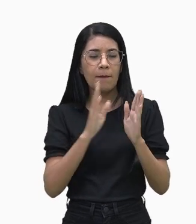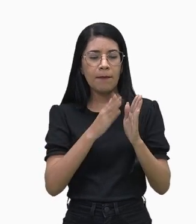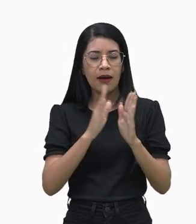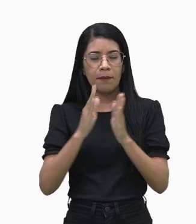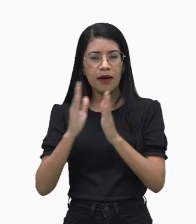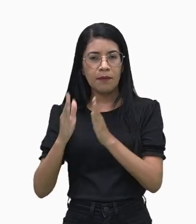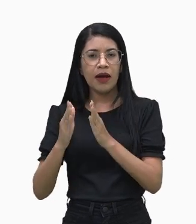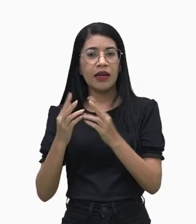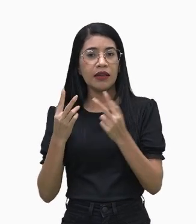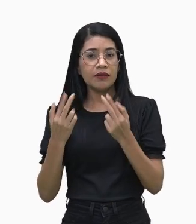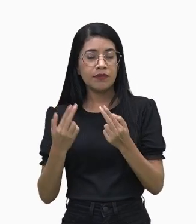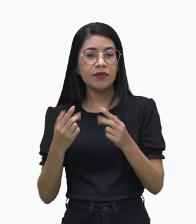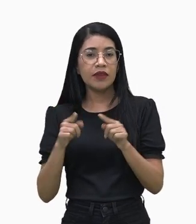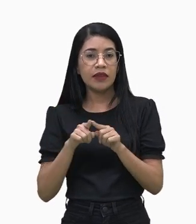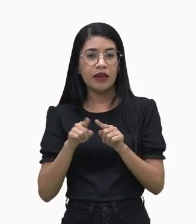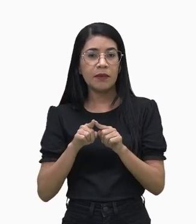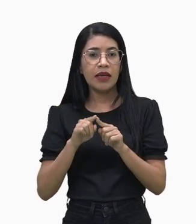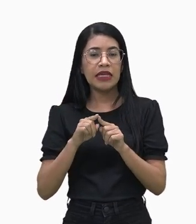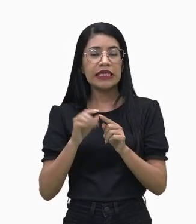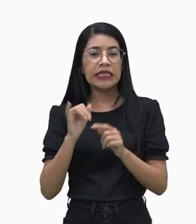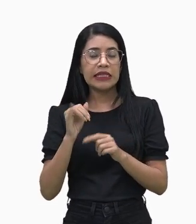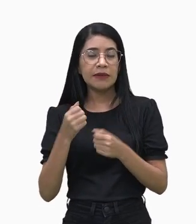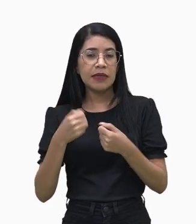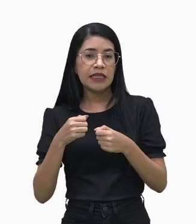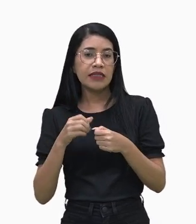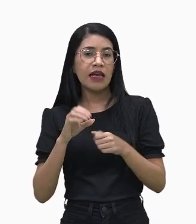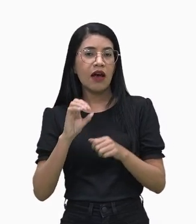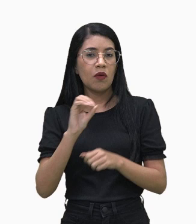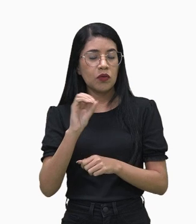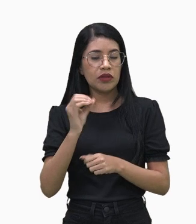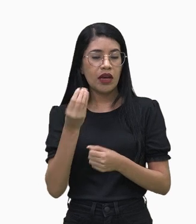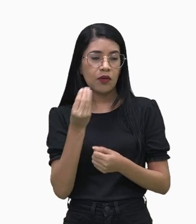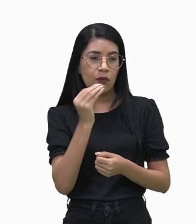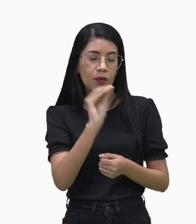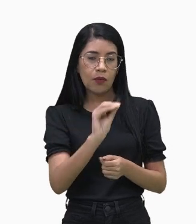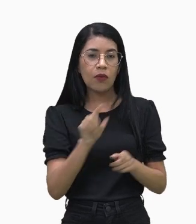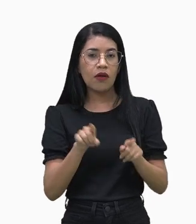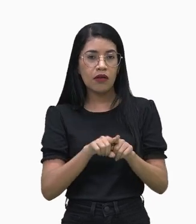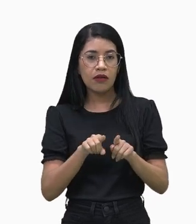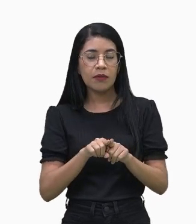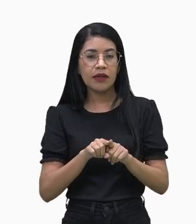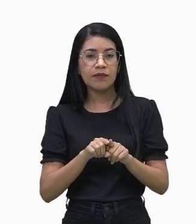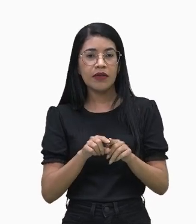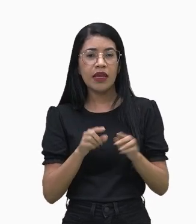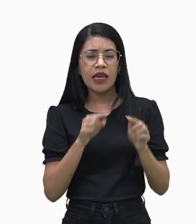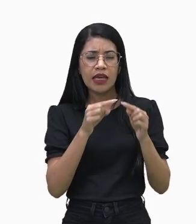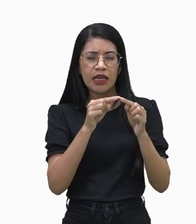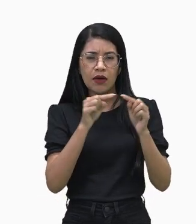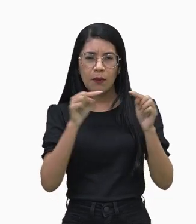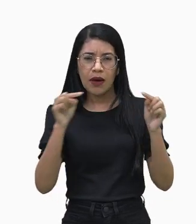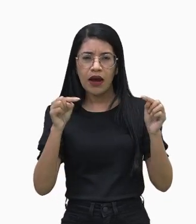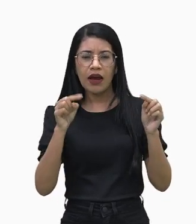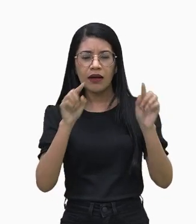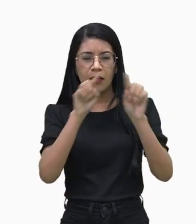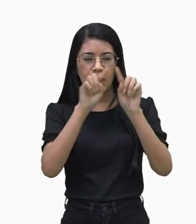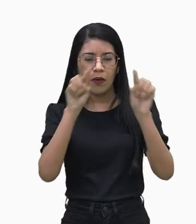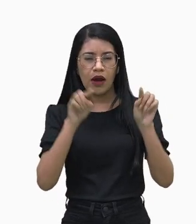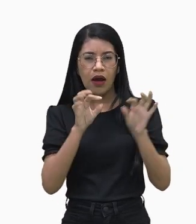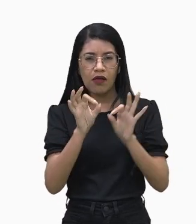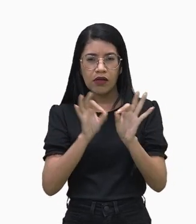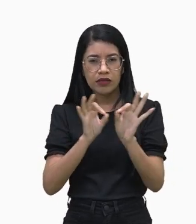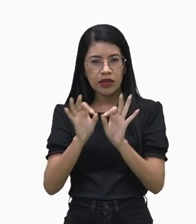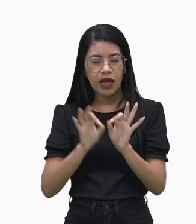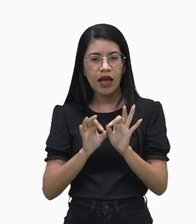parcelas, acrescentando zeros, se for necessário. Alinhar os números